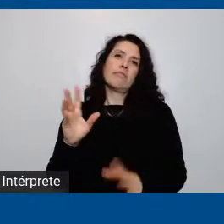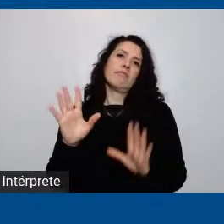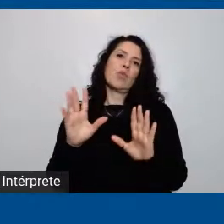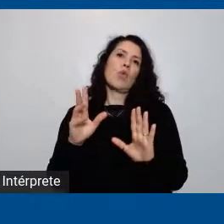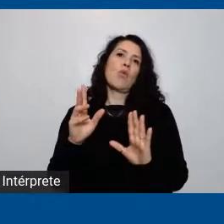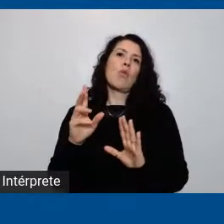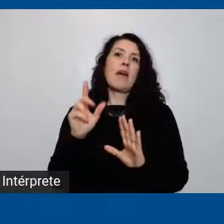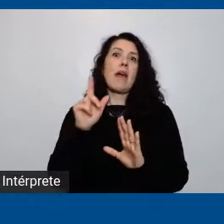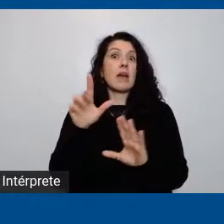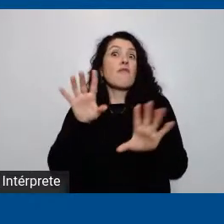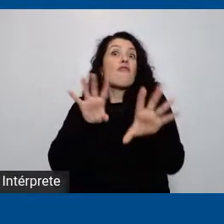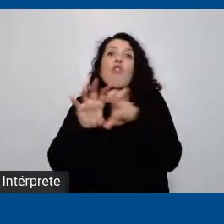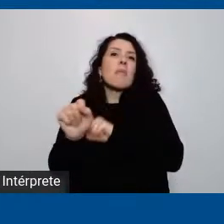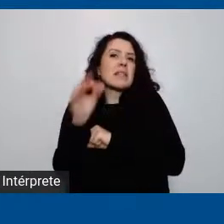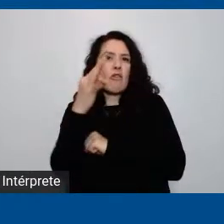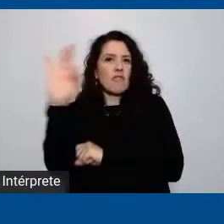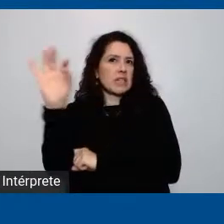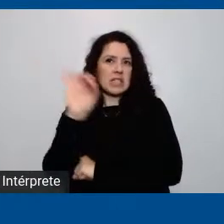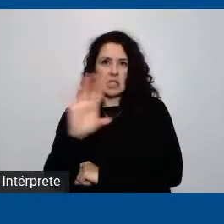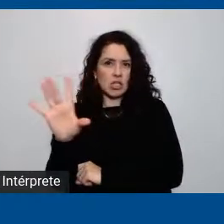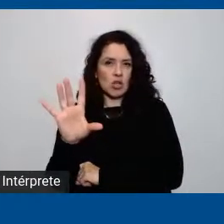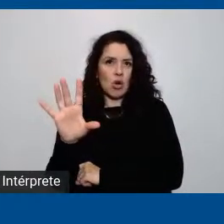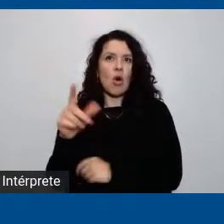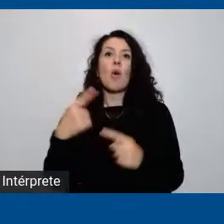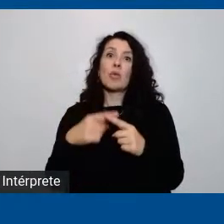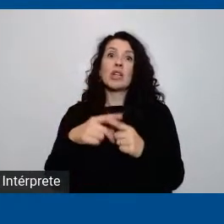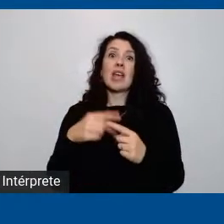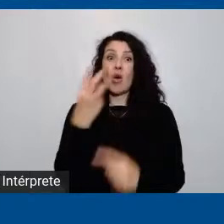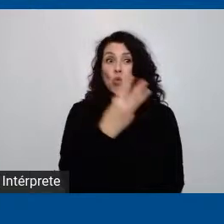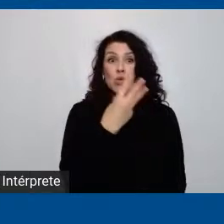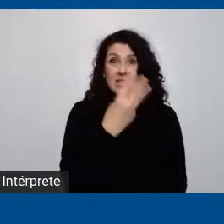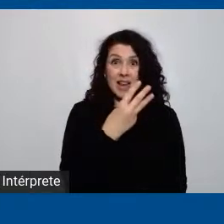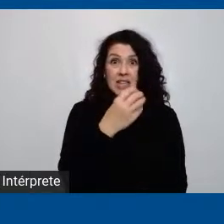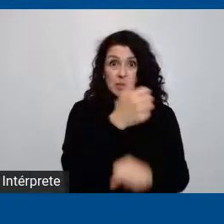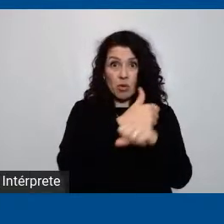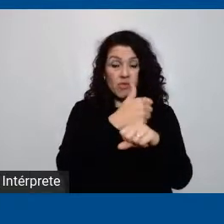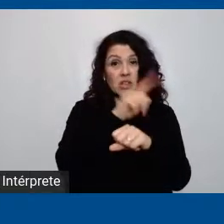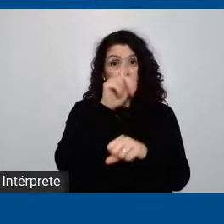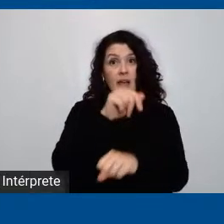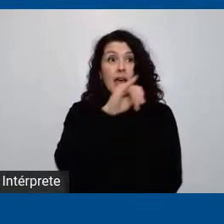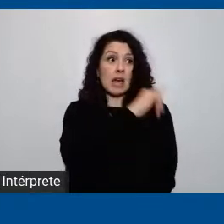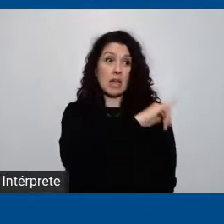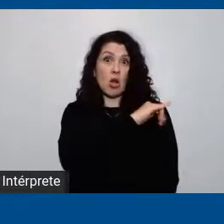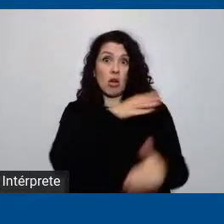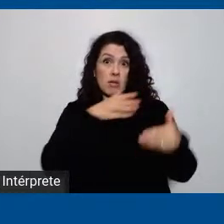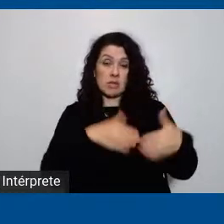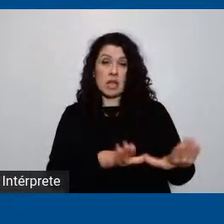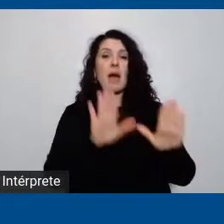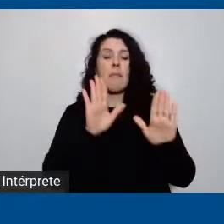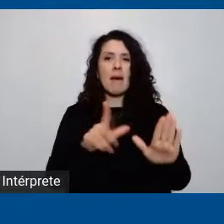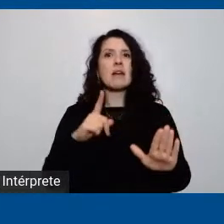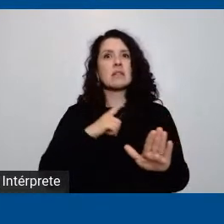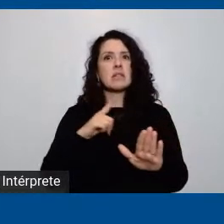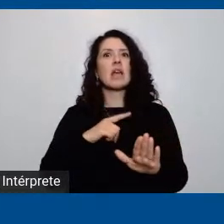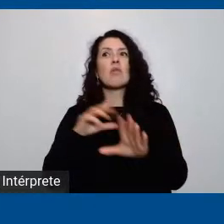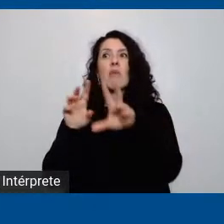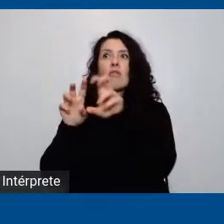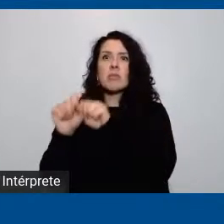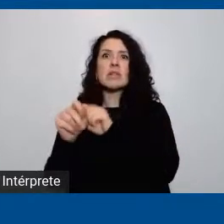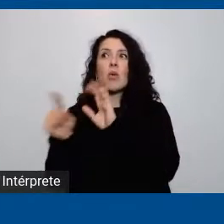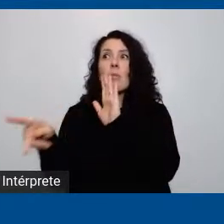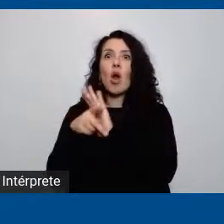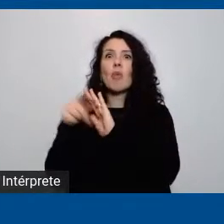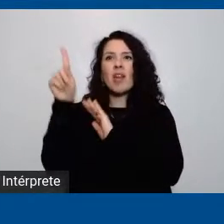mas com aquela formação visual que vem do avô, né? Do Marco Ferrez.